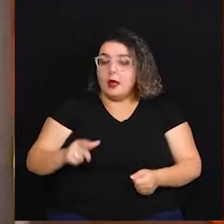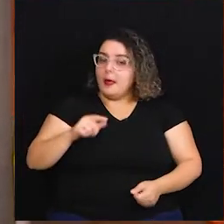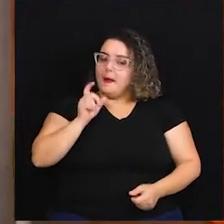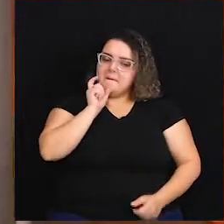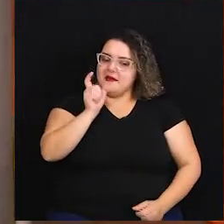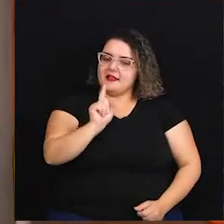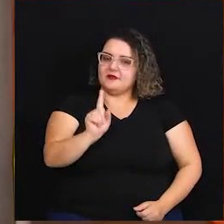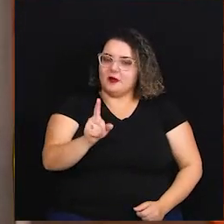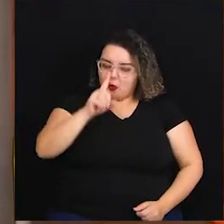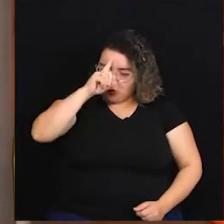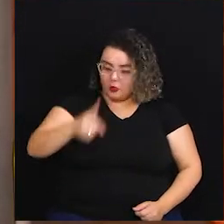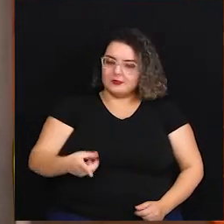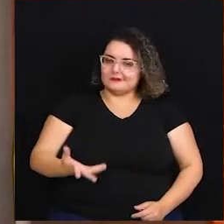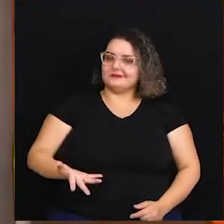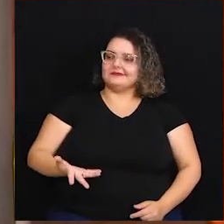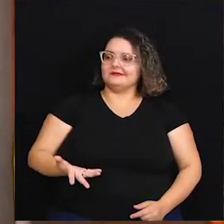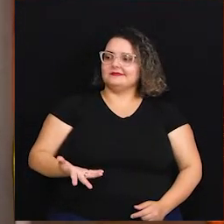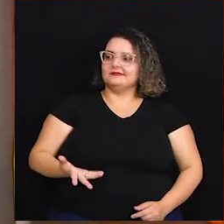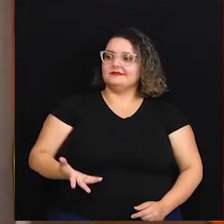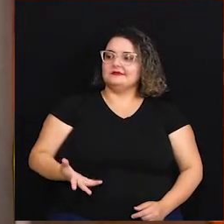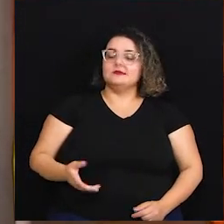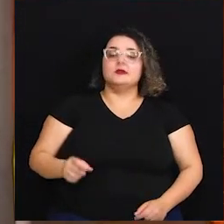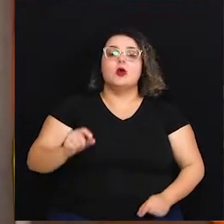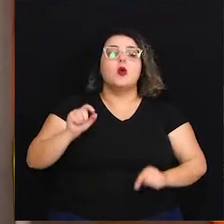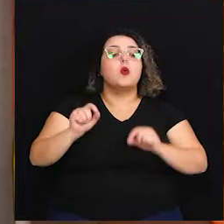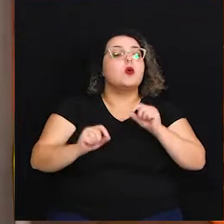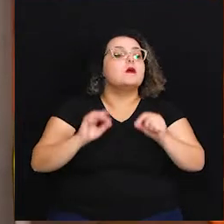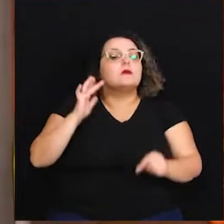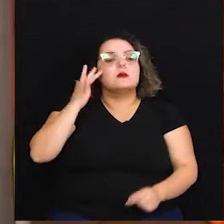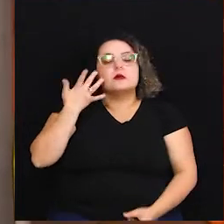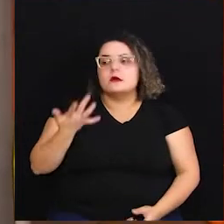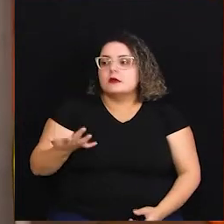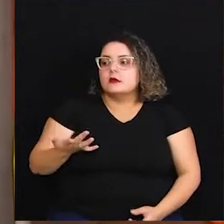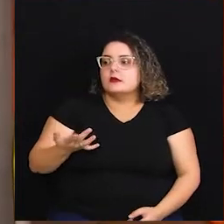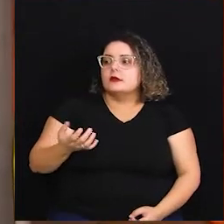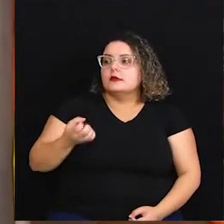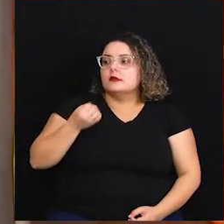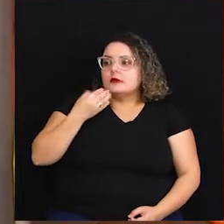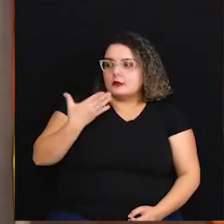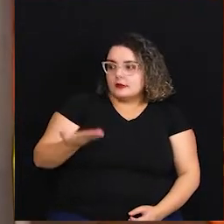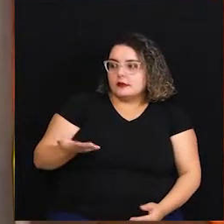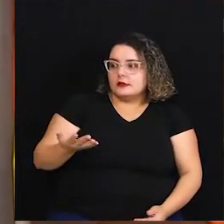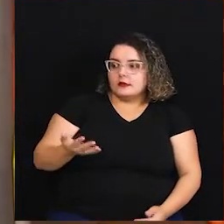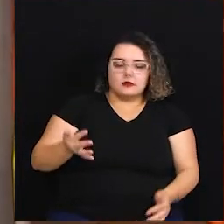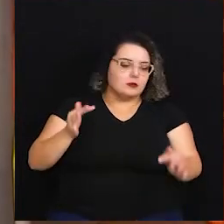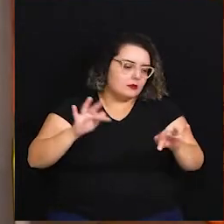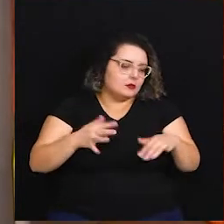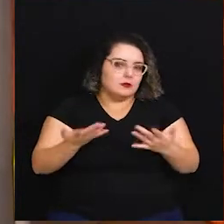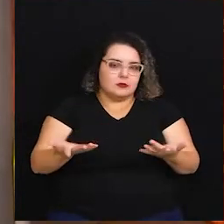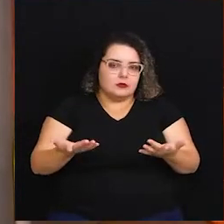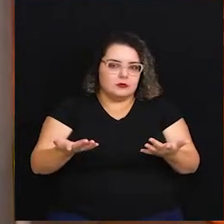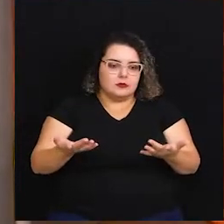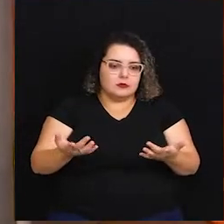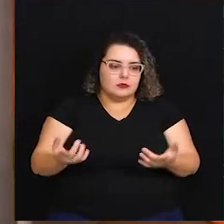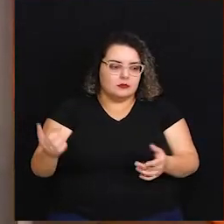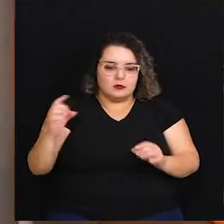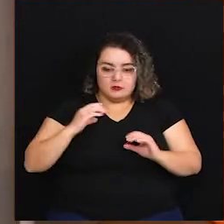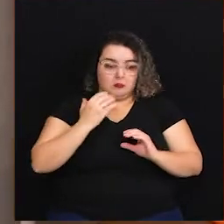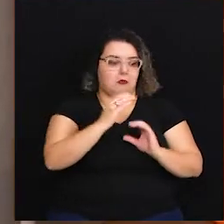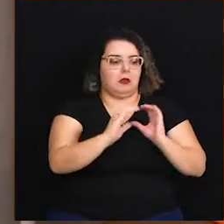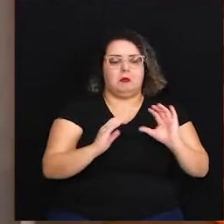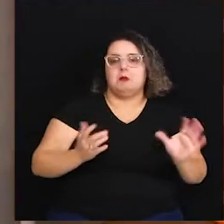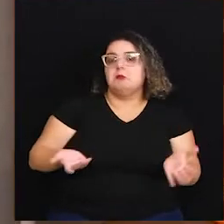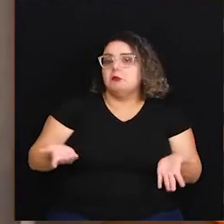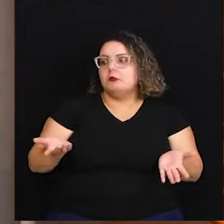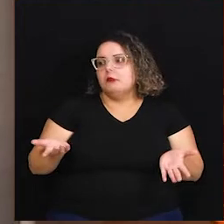não, né? A ordem dele, né? Porque ele fala pra mim assim, ó. O que você acha? Eu falo tudo bem. No fim do dia, ele fala comigo de manhã. No fim do dia,